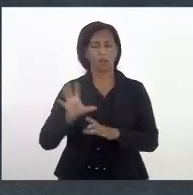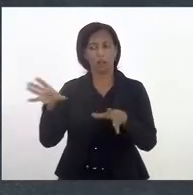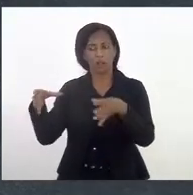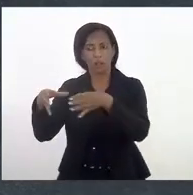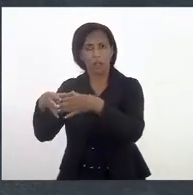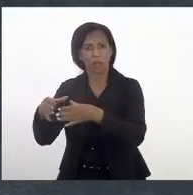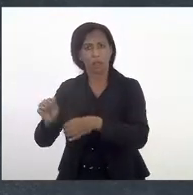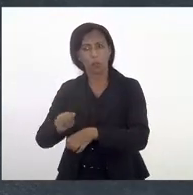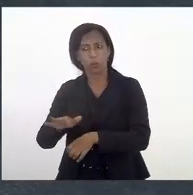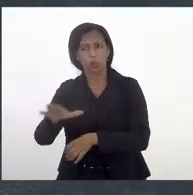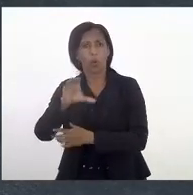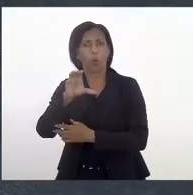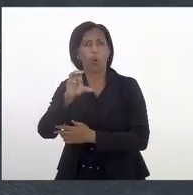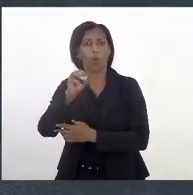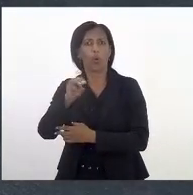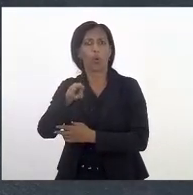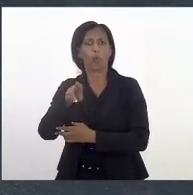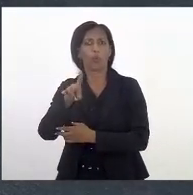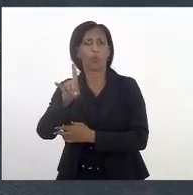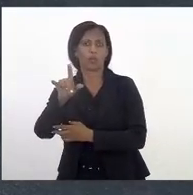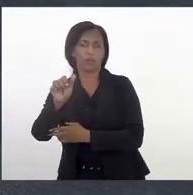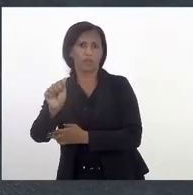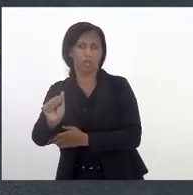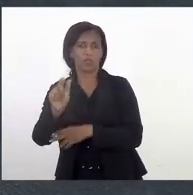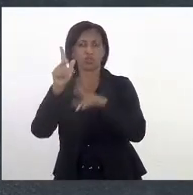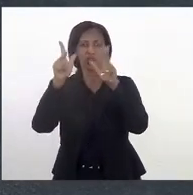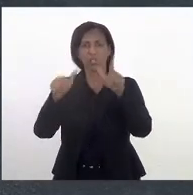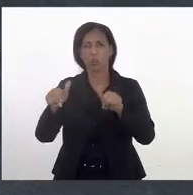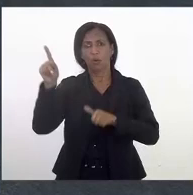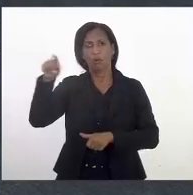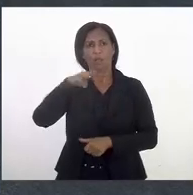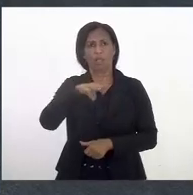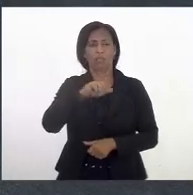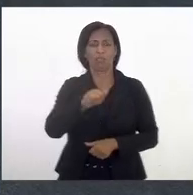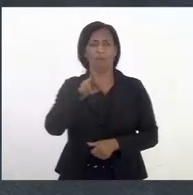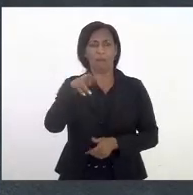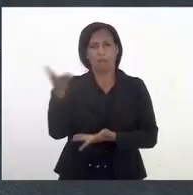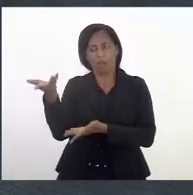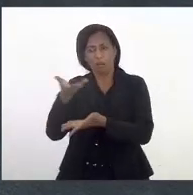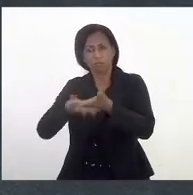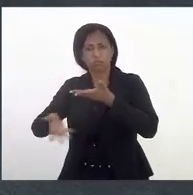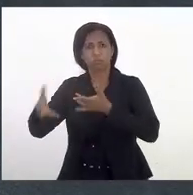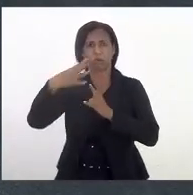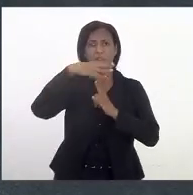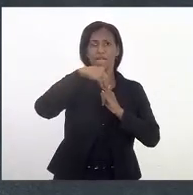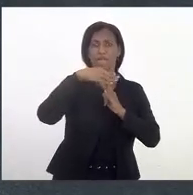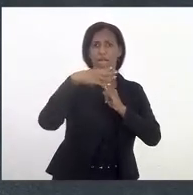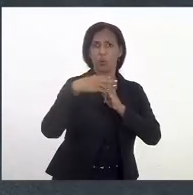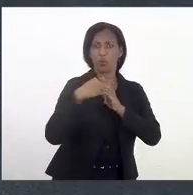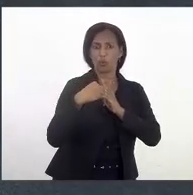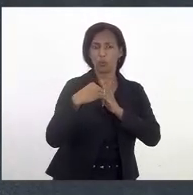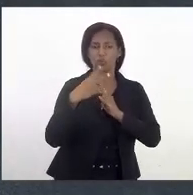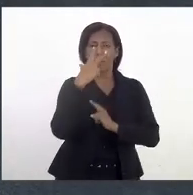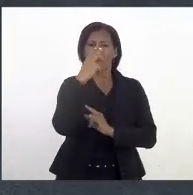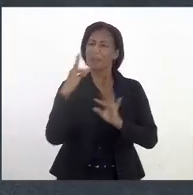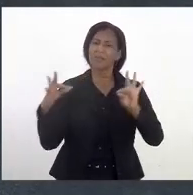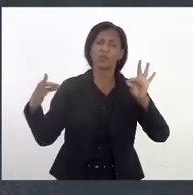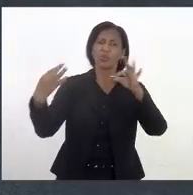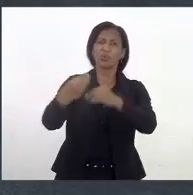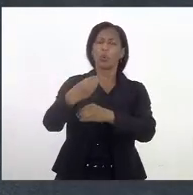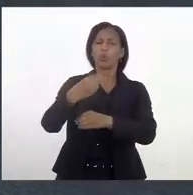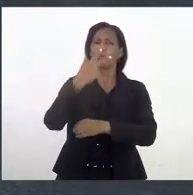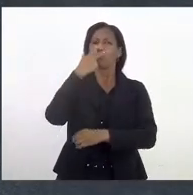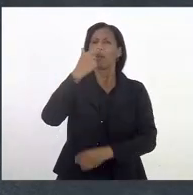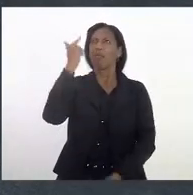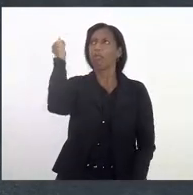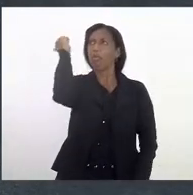comunidades carentes como aconteceu a idade da Amarelo uma parceria com a Fiocruz e parece que todos são tomados de